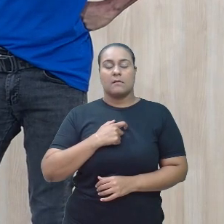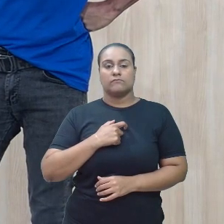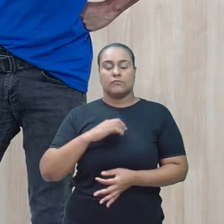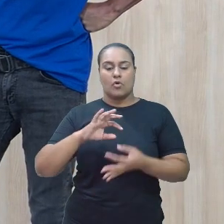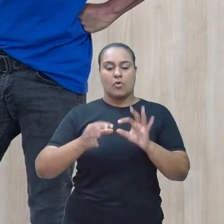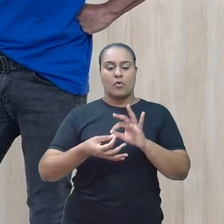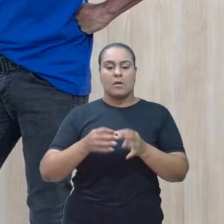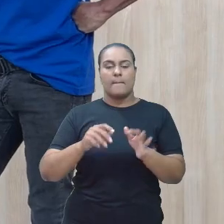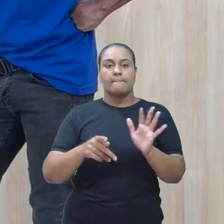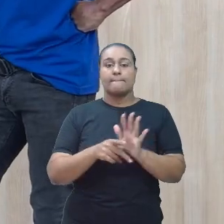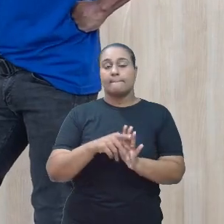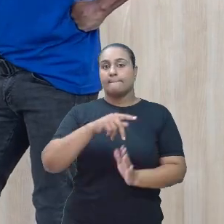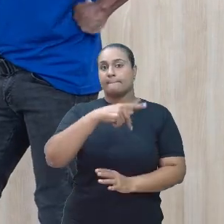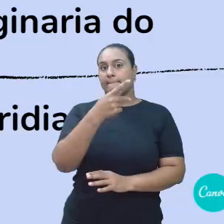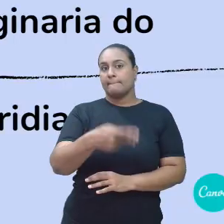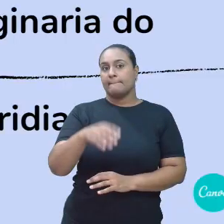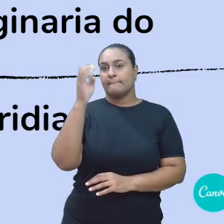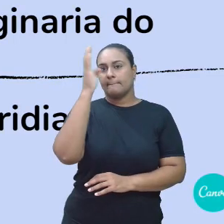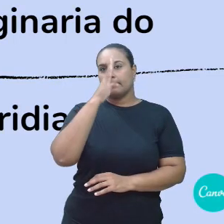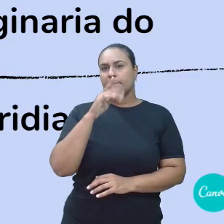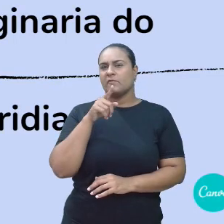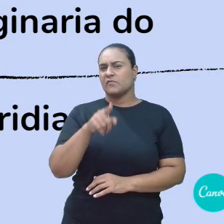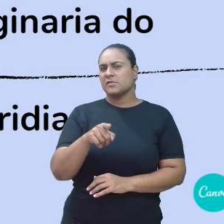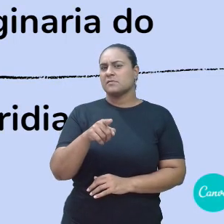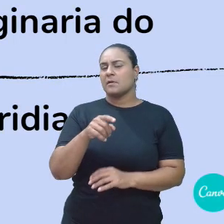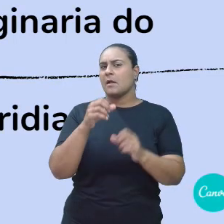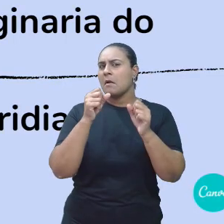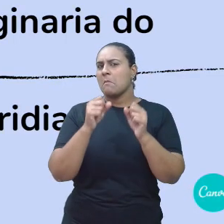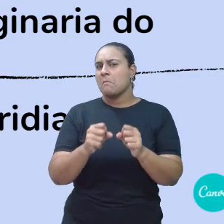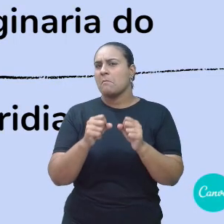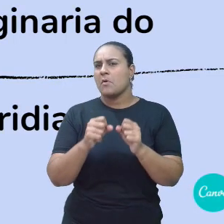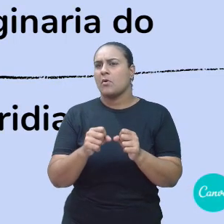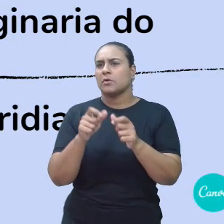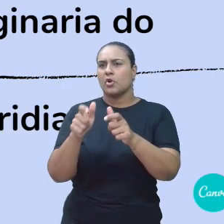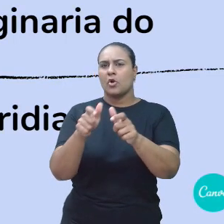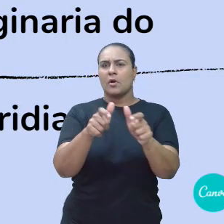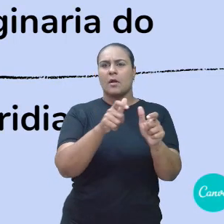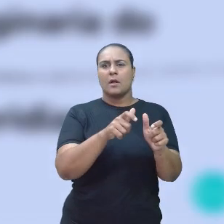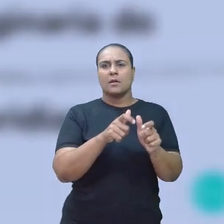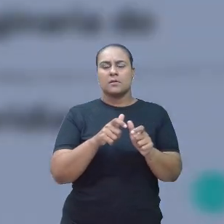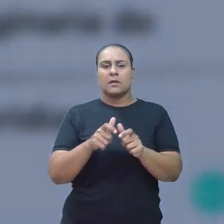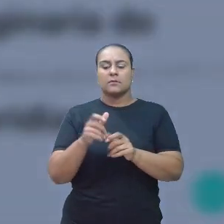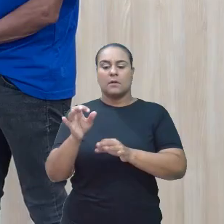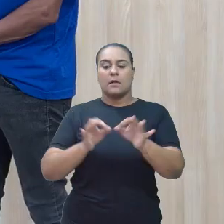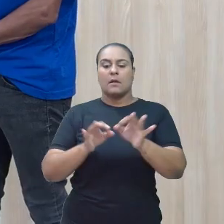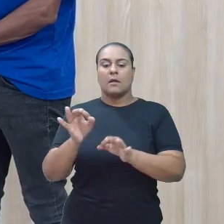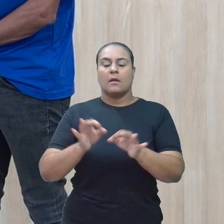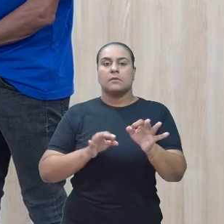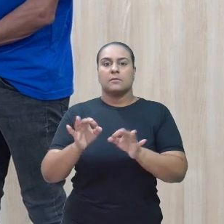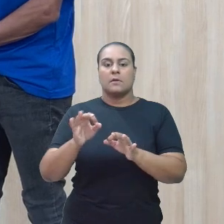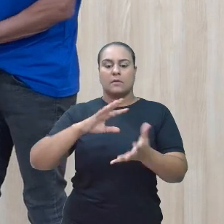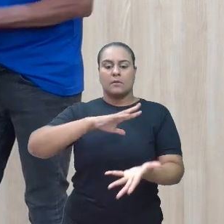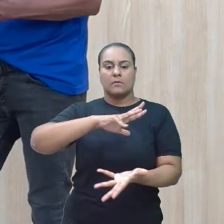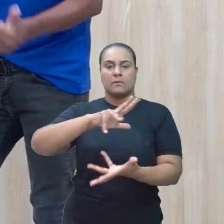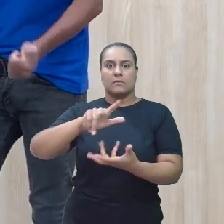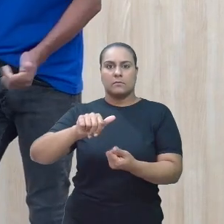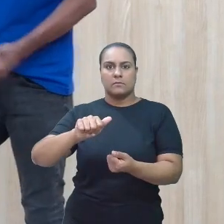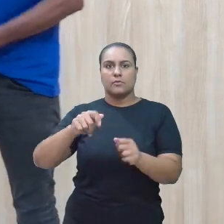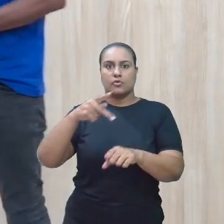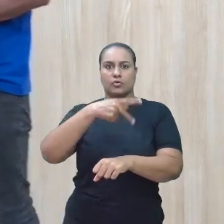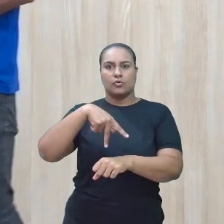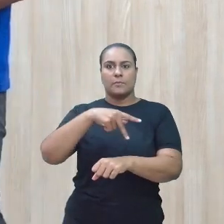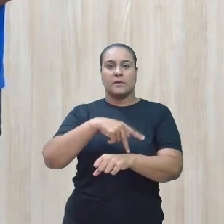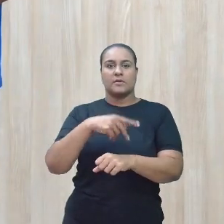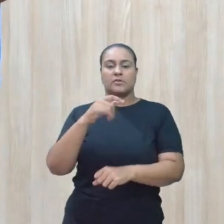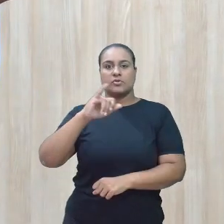que eu assisti, viu? Você poderia ser capaz de localizar as coordenadas do Japão?